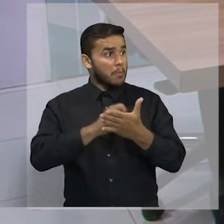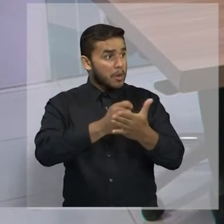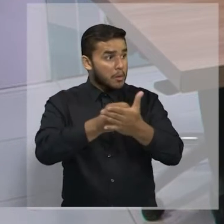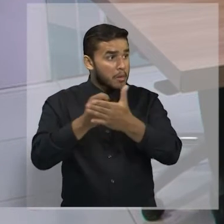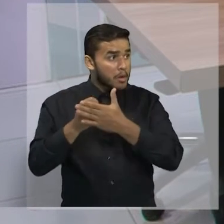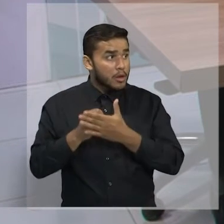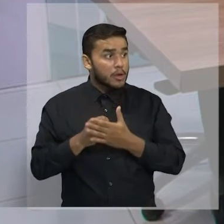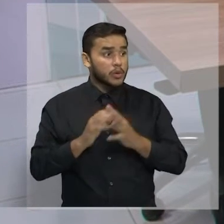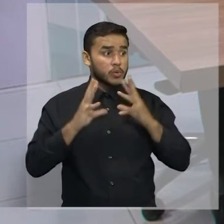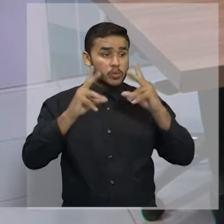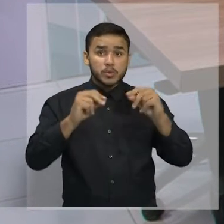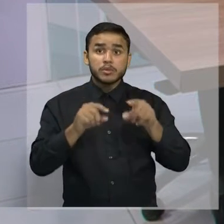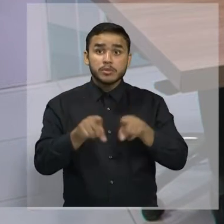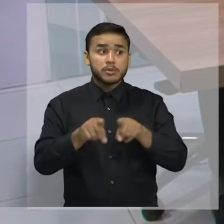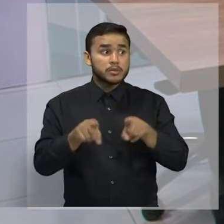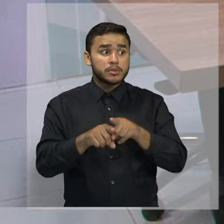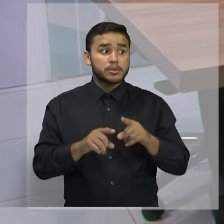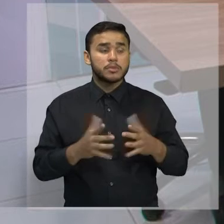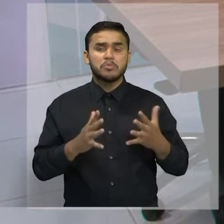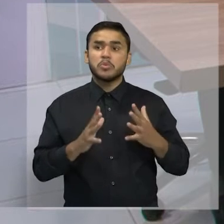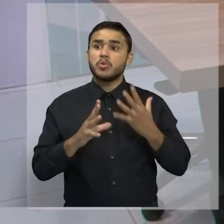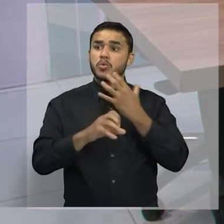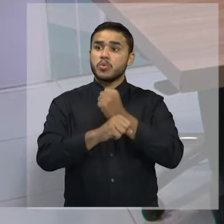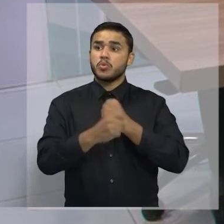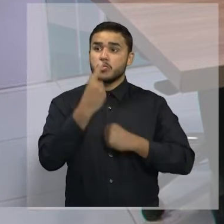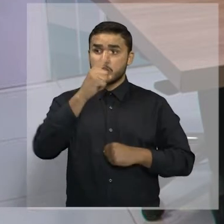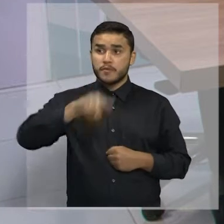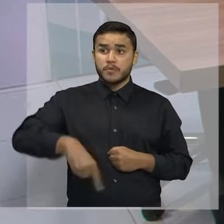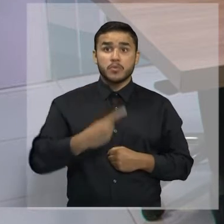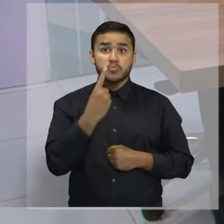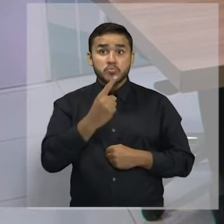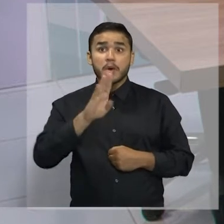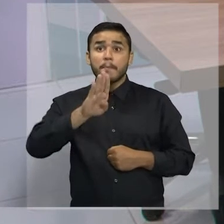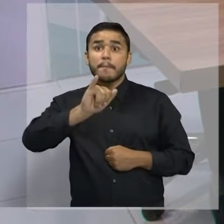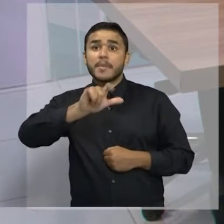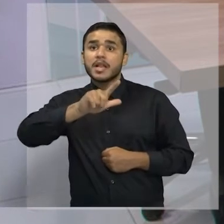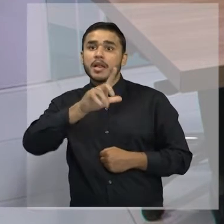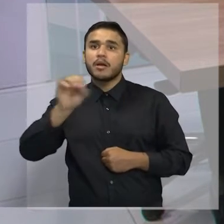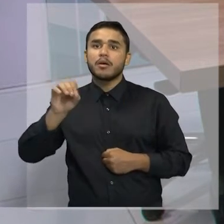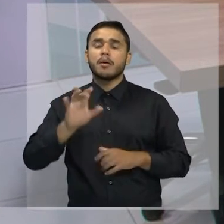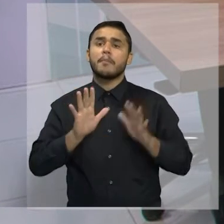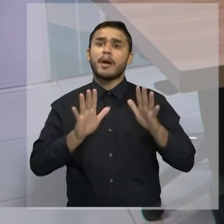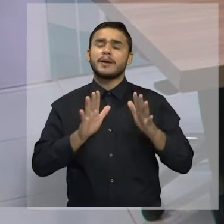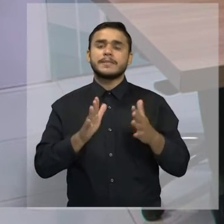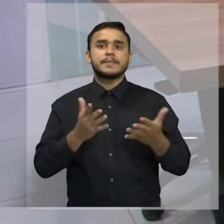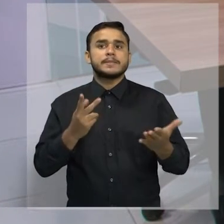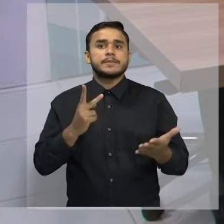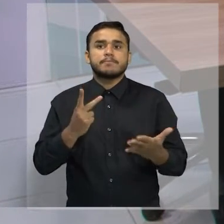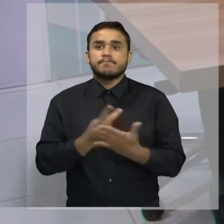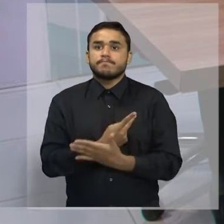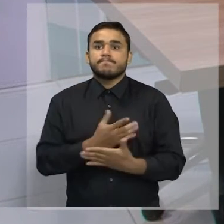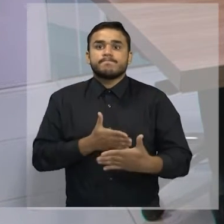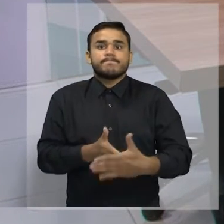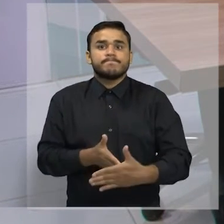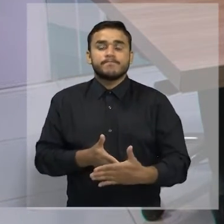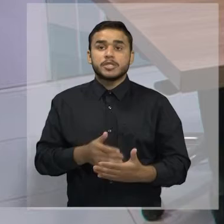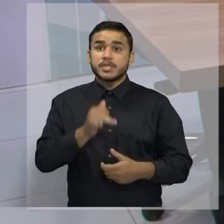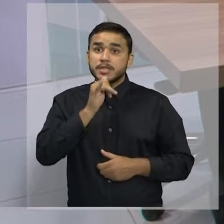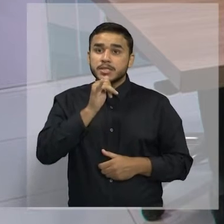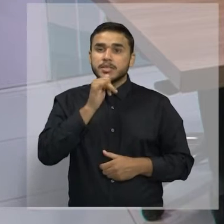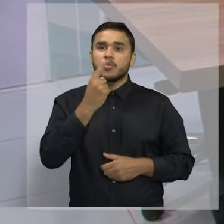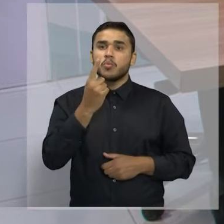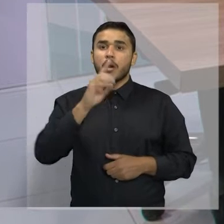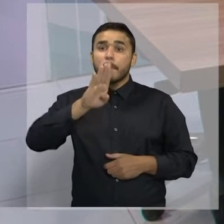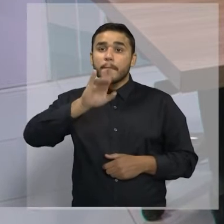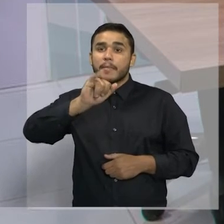com 700 e o Estado entrava com 1,1 bilhão, estava resolvido. Mas além disso, ele bota 1 bilhão. Mas quando ele coloca 1,5 bilhão,